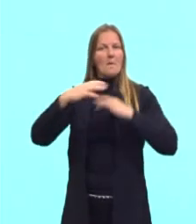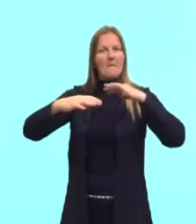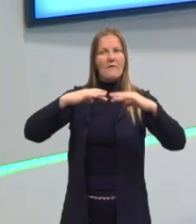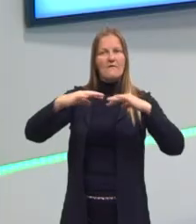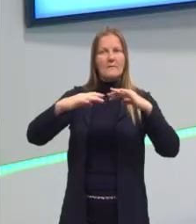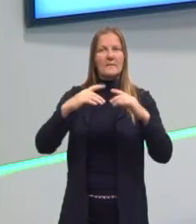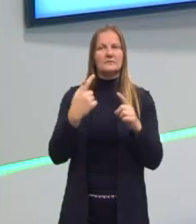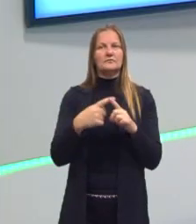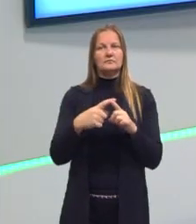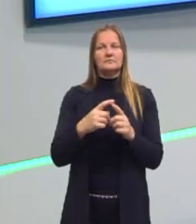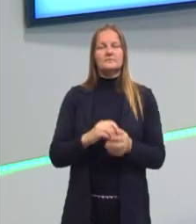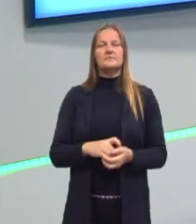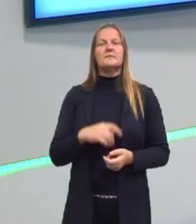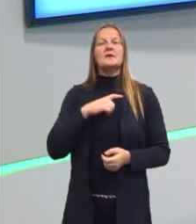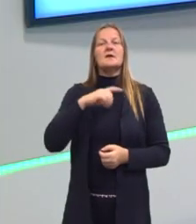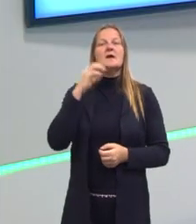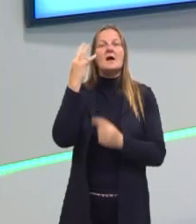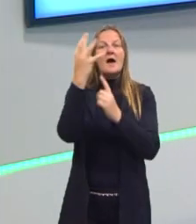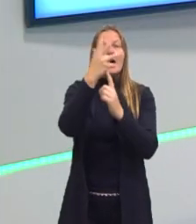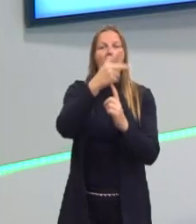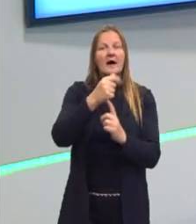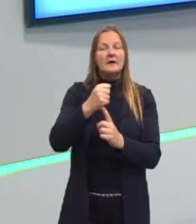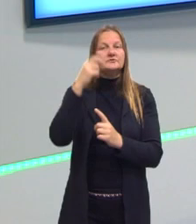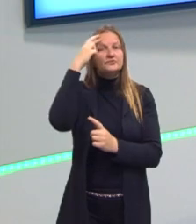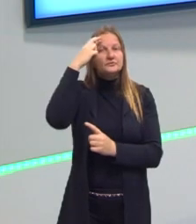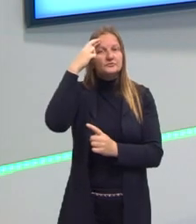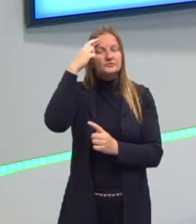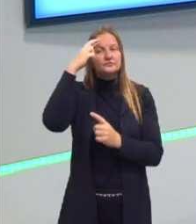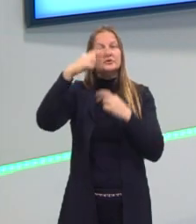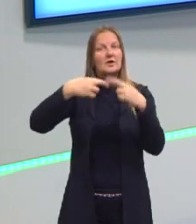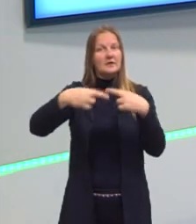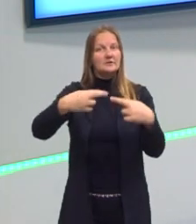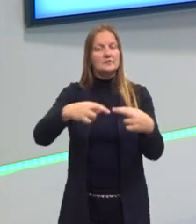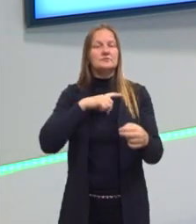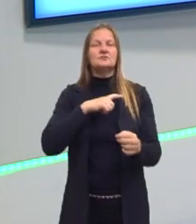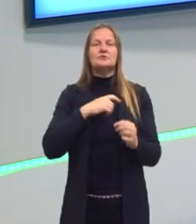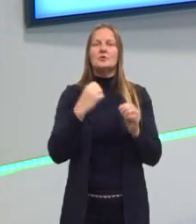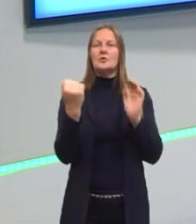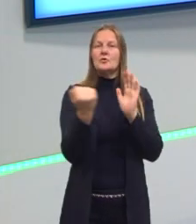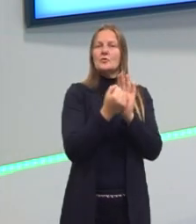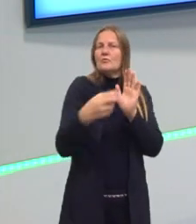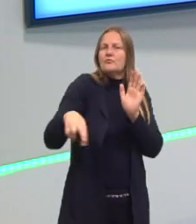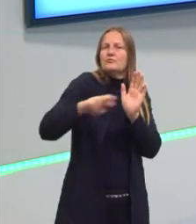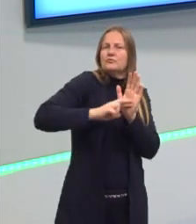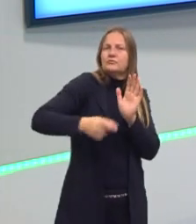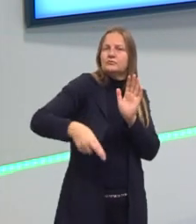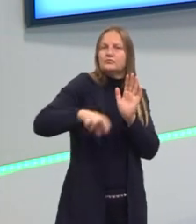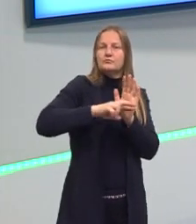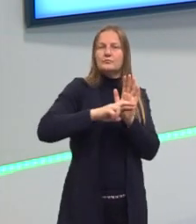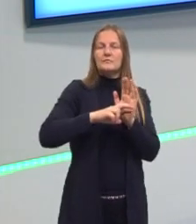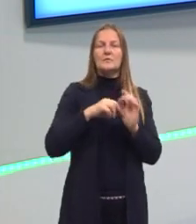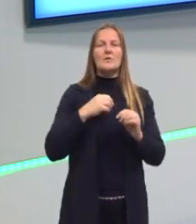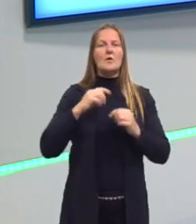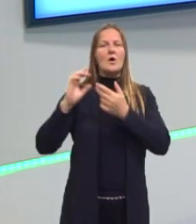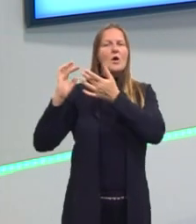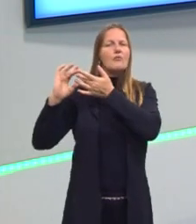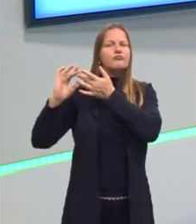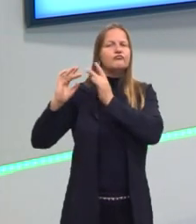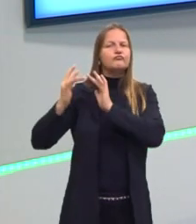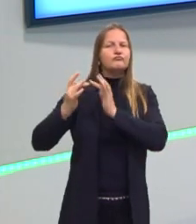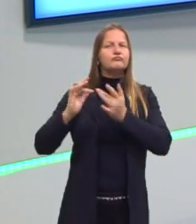movimento então lembramos que lá na arte do período do renascimento nós tivemos um resgate aquele